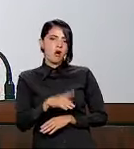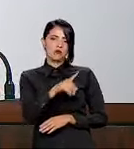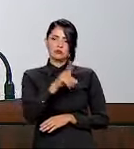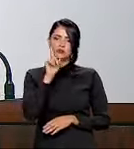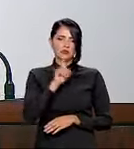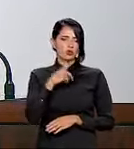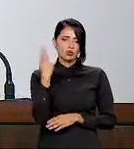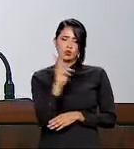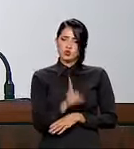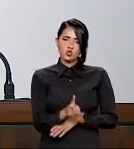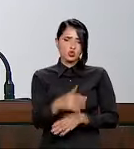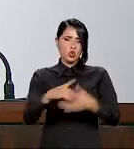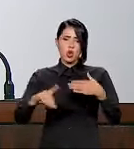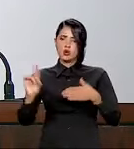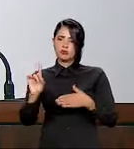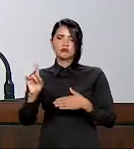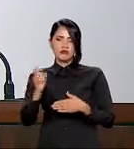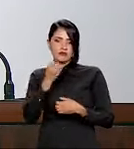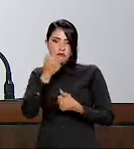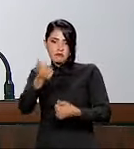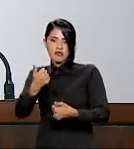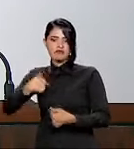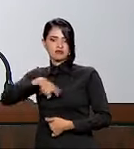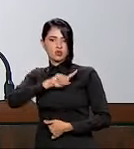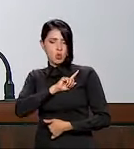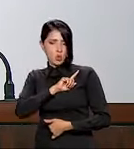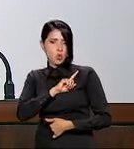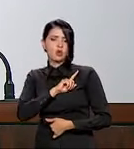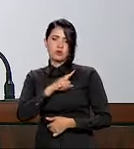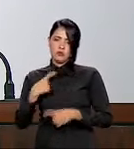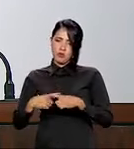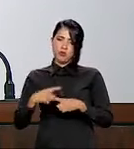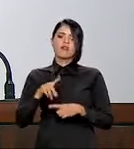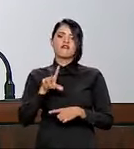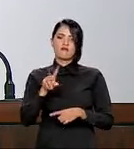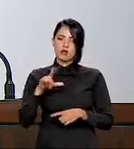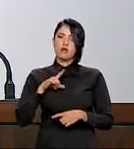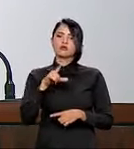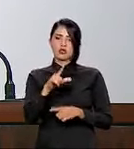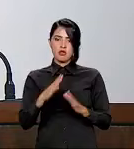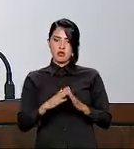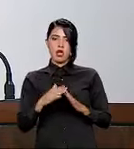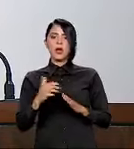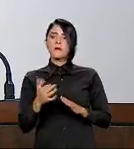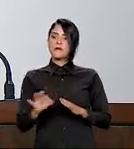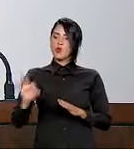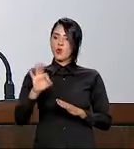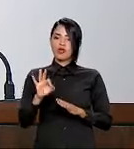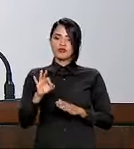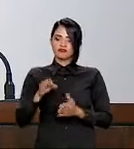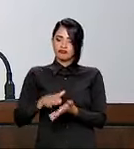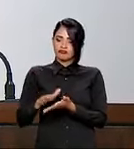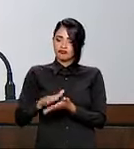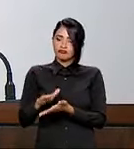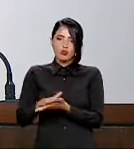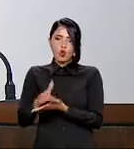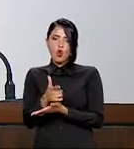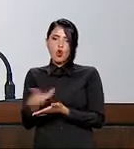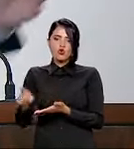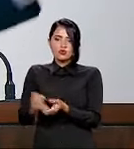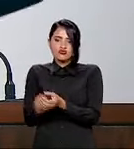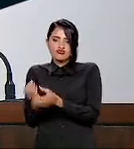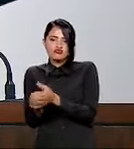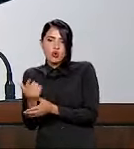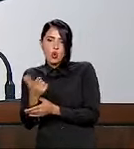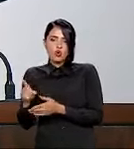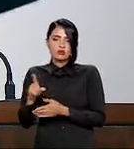dólar, mas vai fazer bem para nós, porque nós vamos ter uma casa de moeda que vai produzir outra moeda e a gente não fica